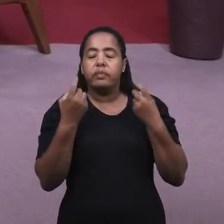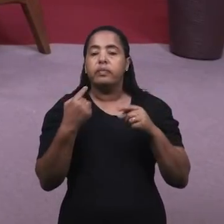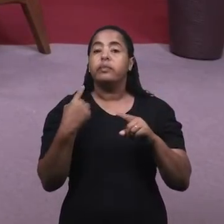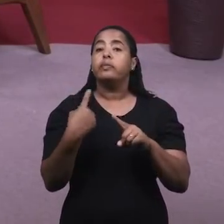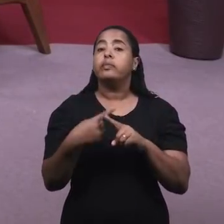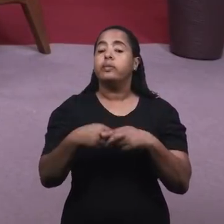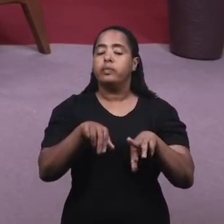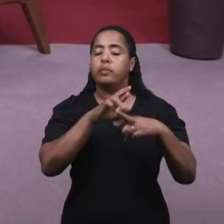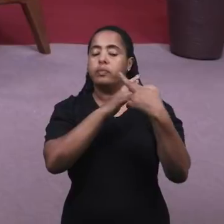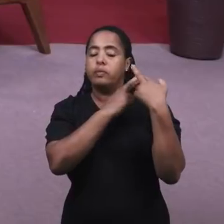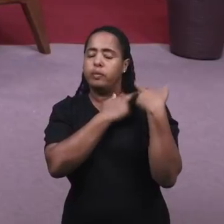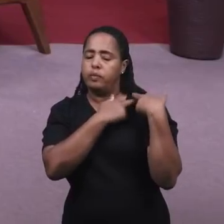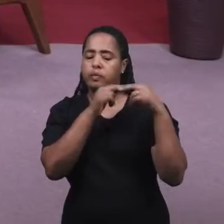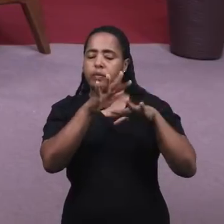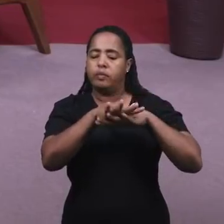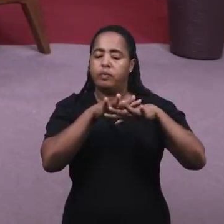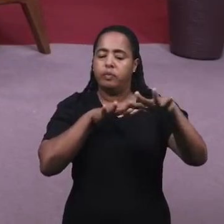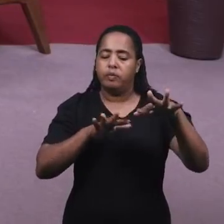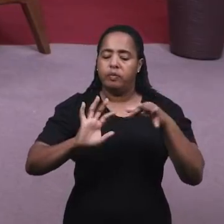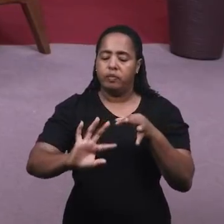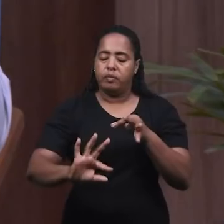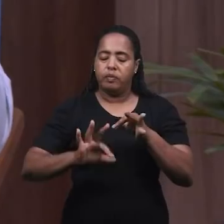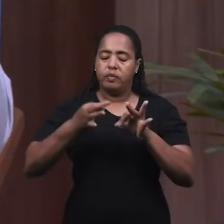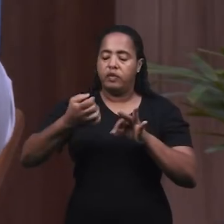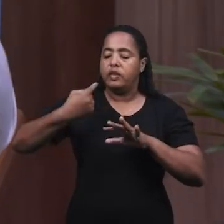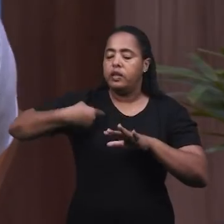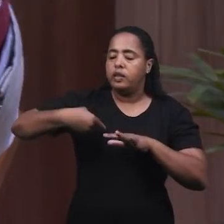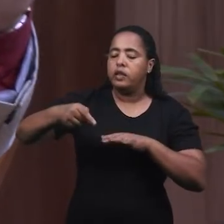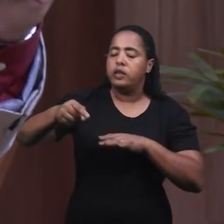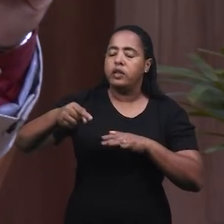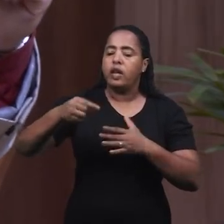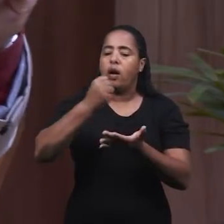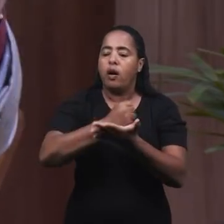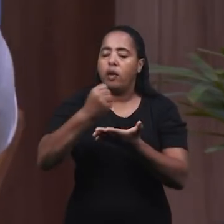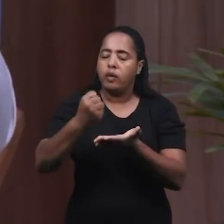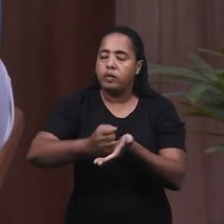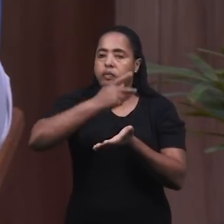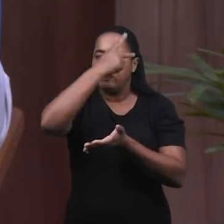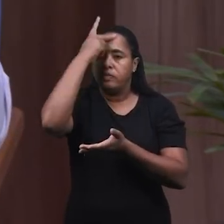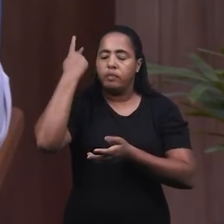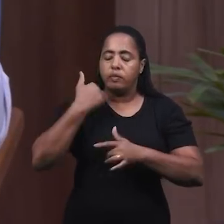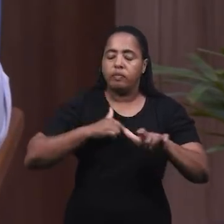da vinha, o dono da propriedade, sair a assalariar trabalhadores,